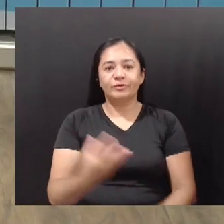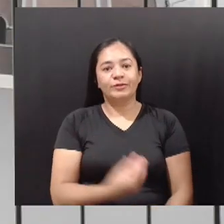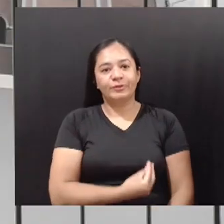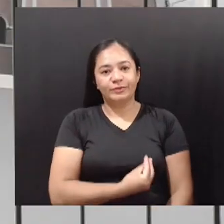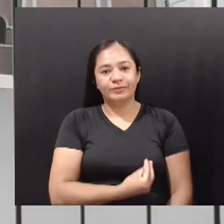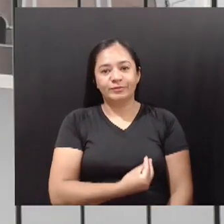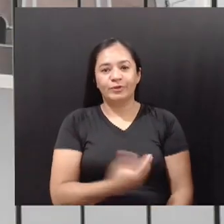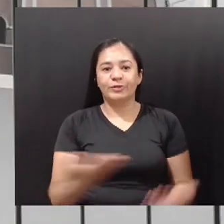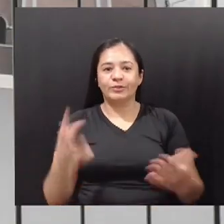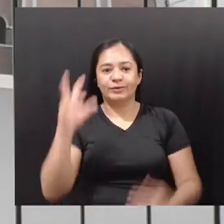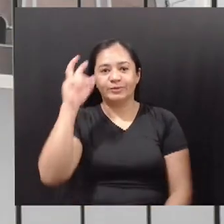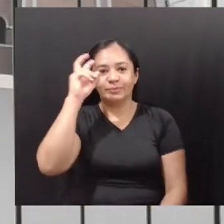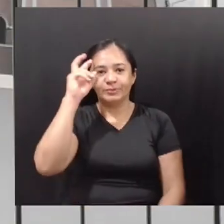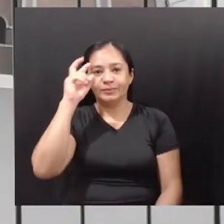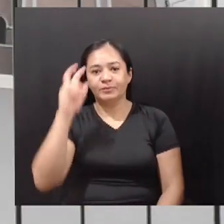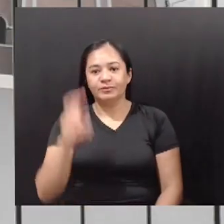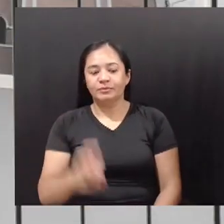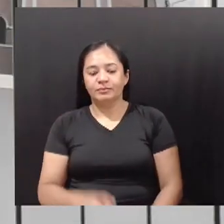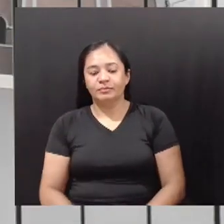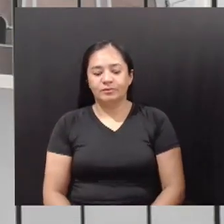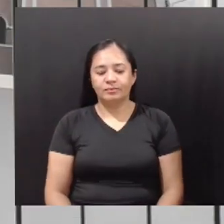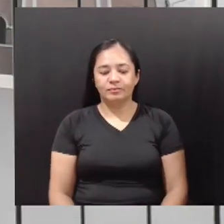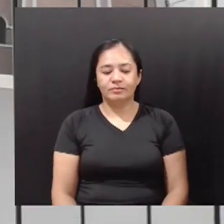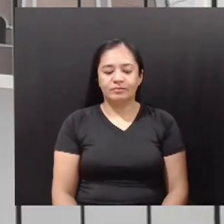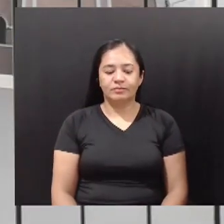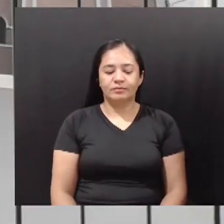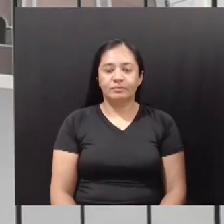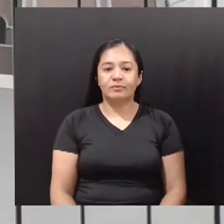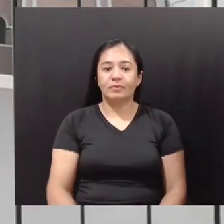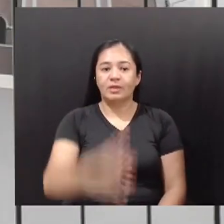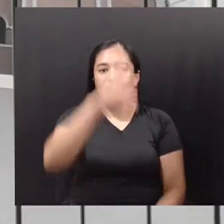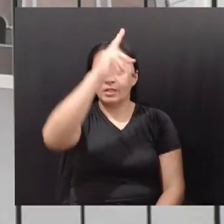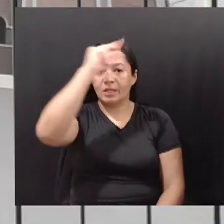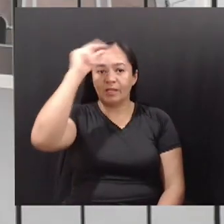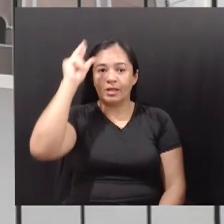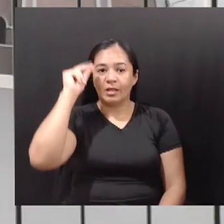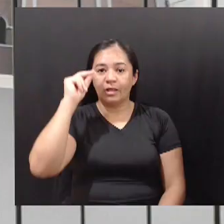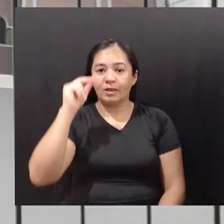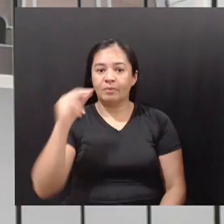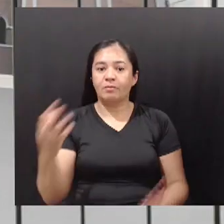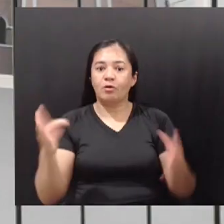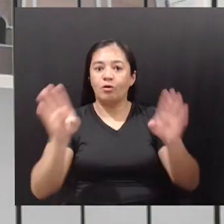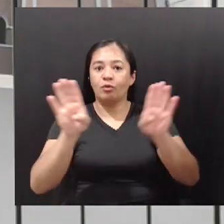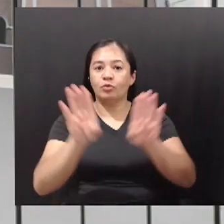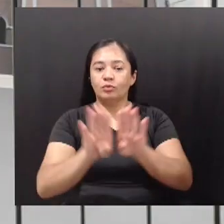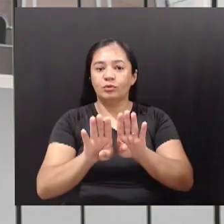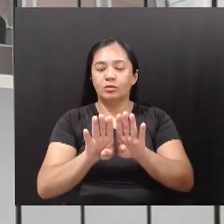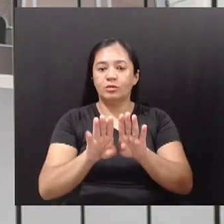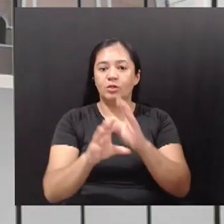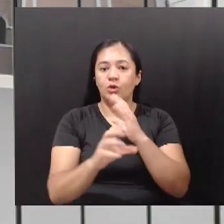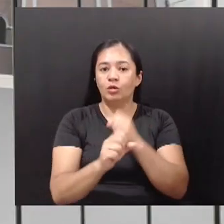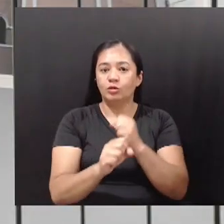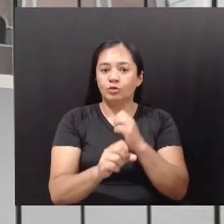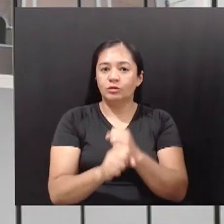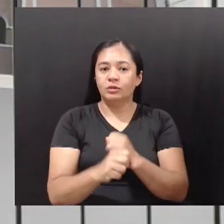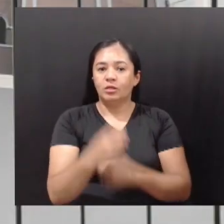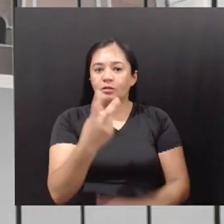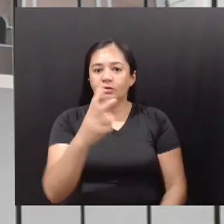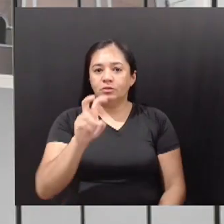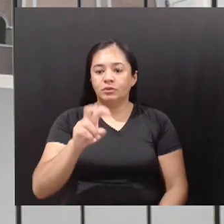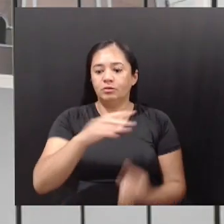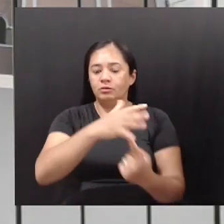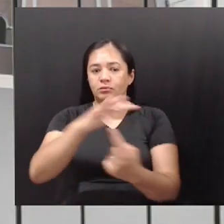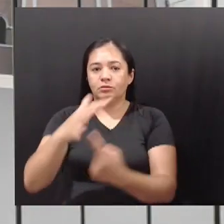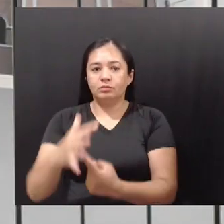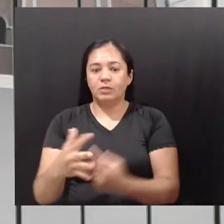quinta-feira. Olha só, a Prefeitura mantém fechados os 25 parques e bosques